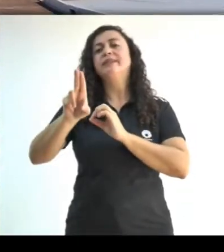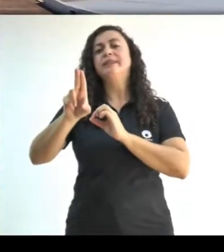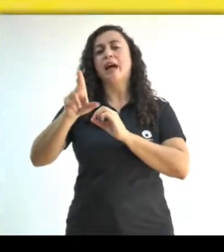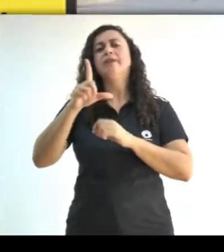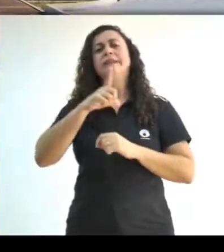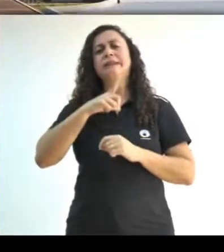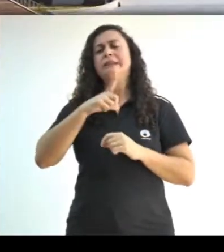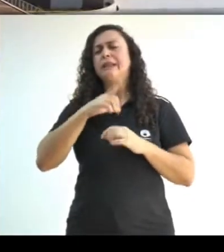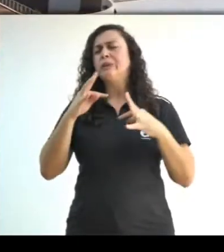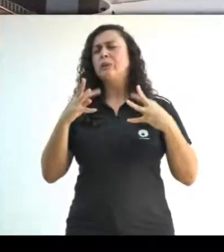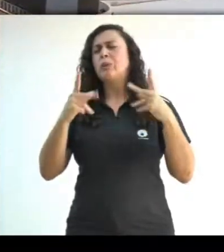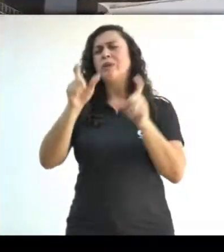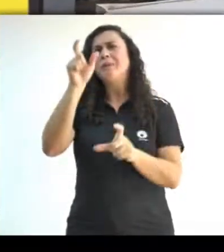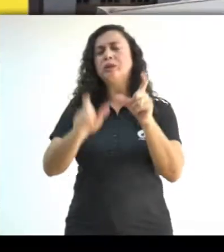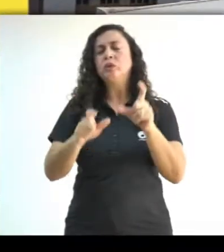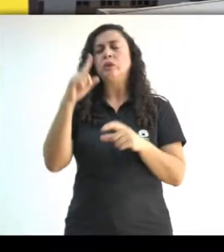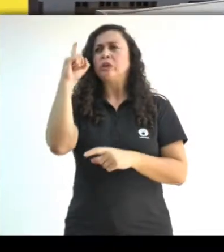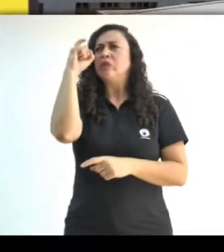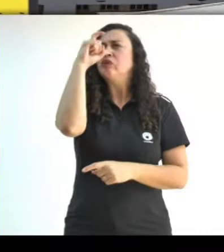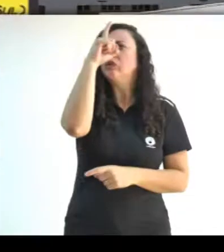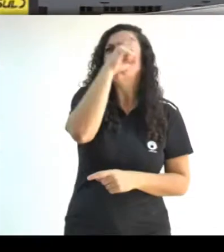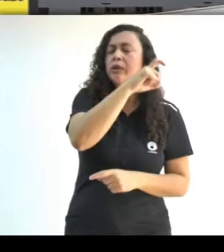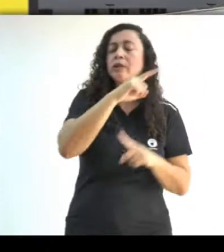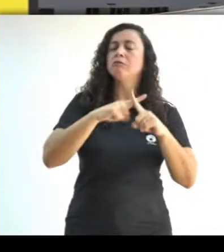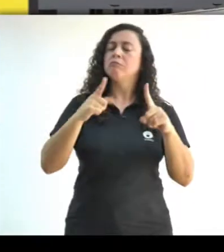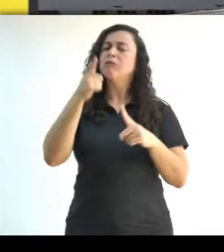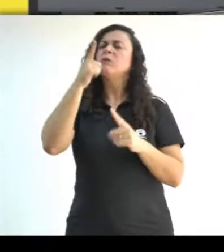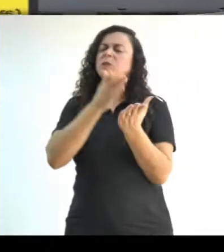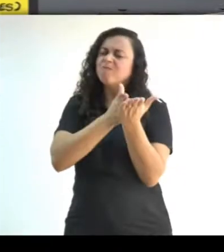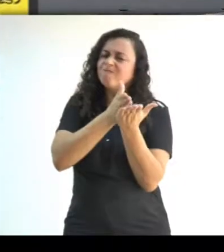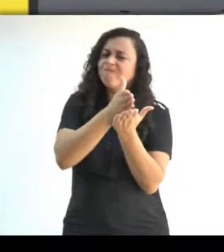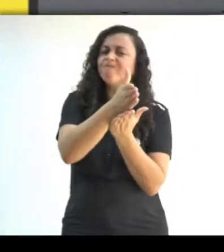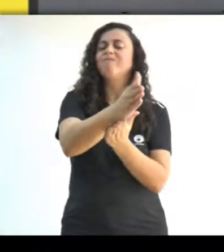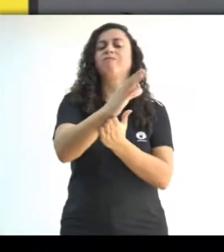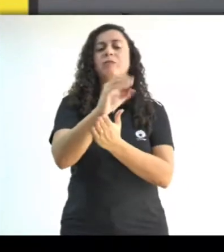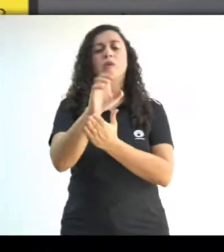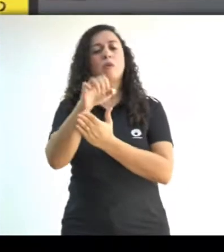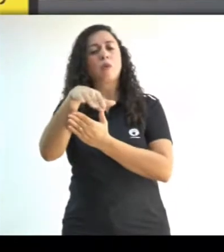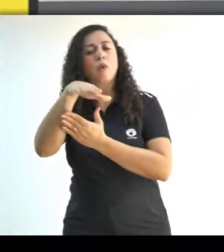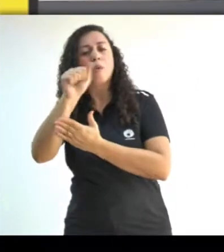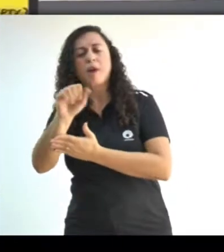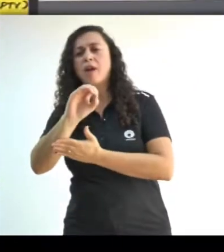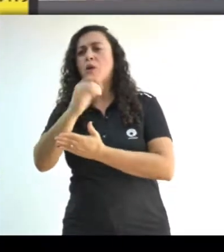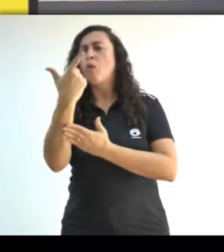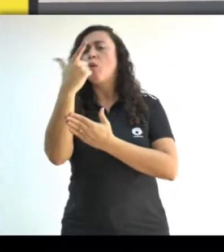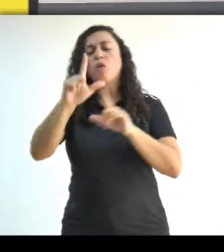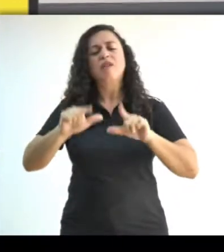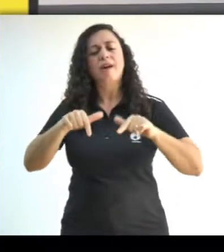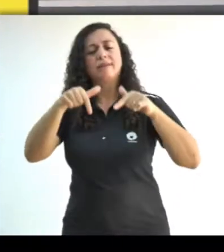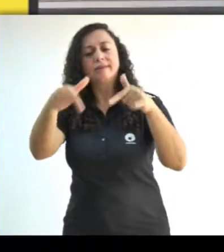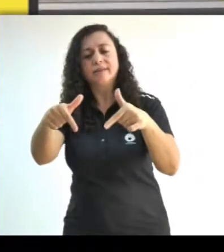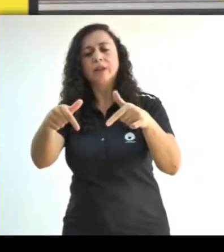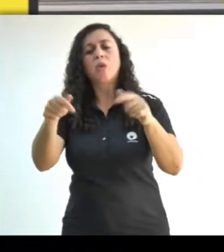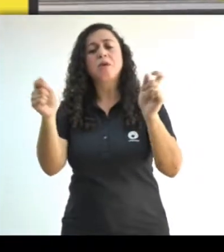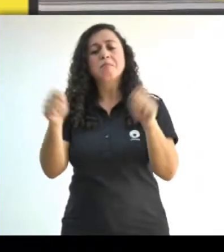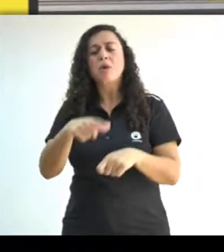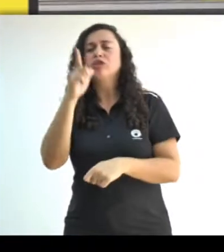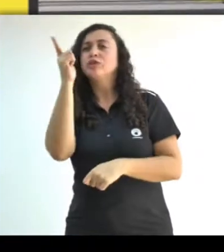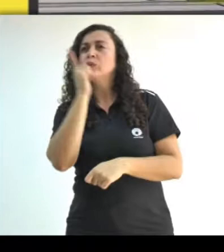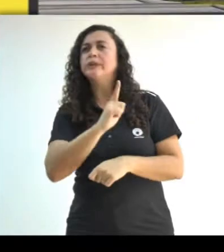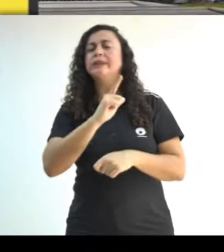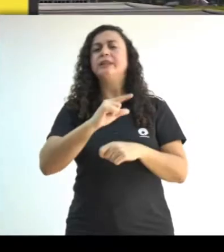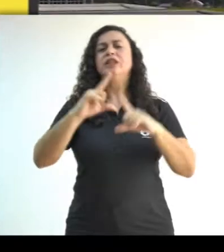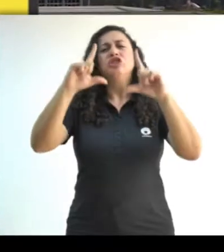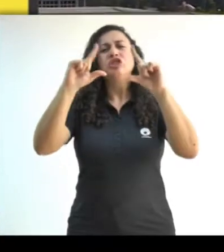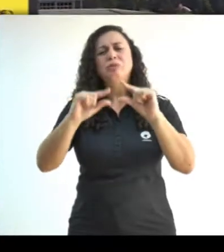quem, apesar das dificuldades, segue devoto o Colmeia ou qualquer outra ação que possa reduzir ou